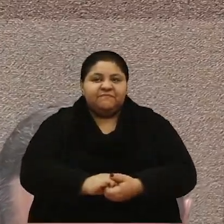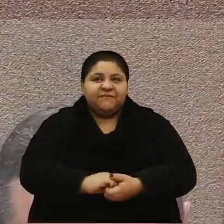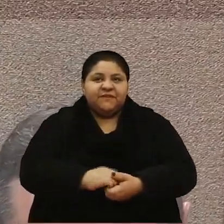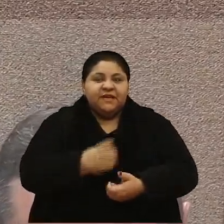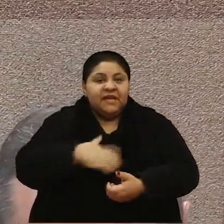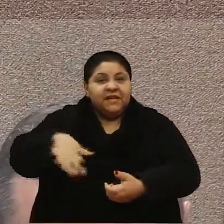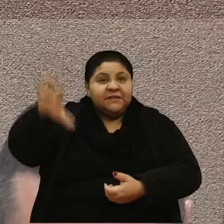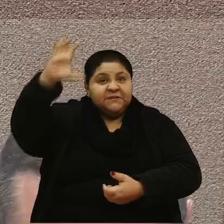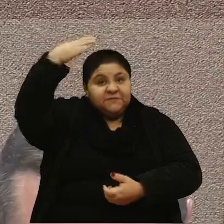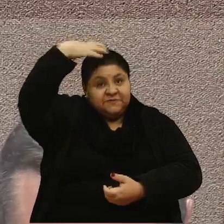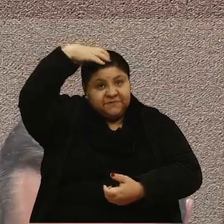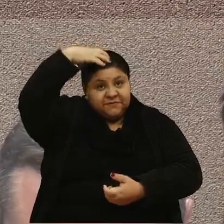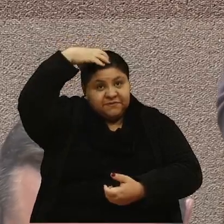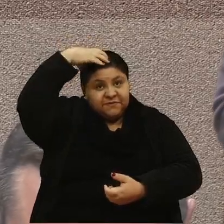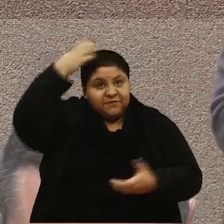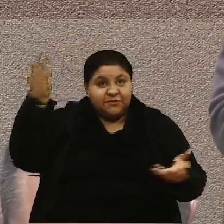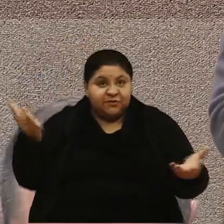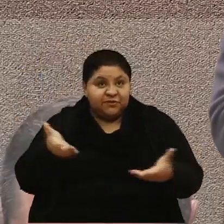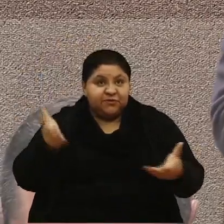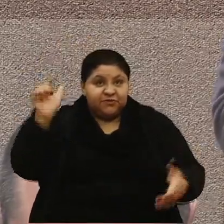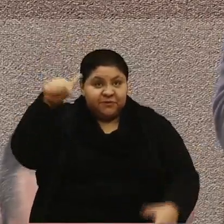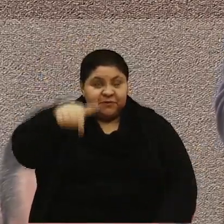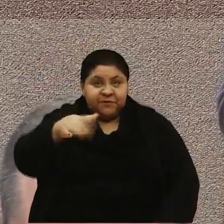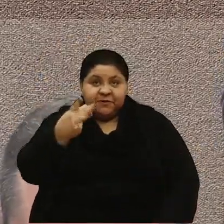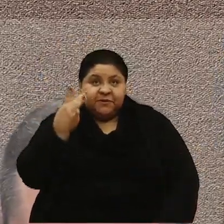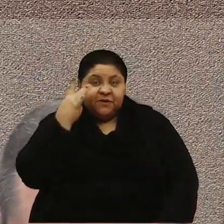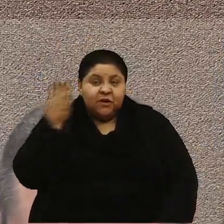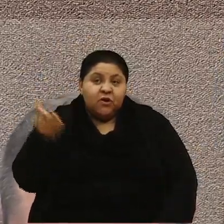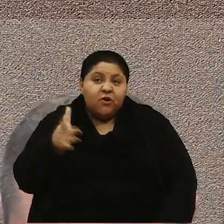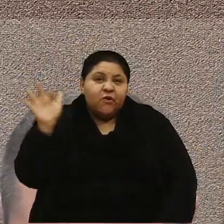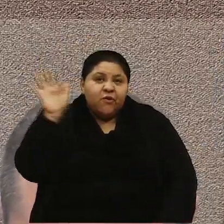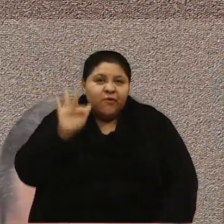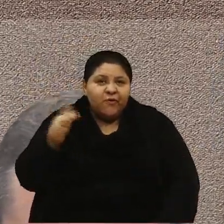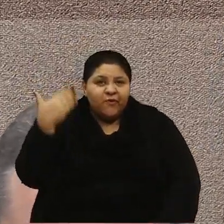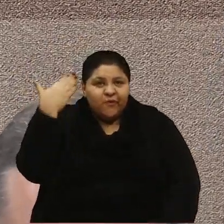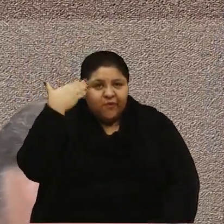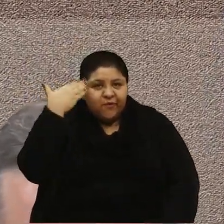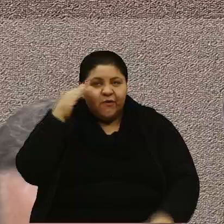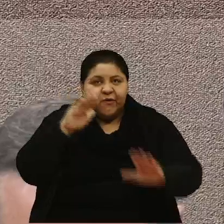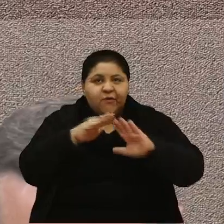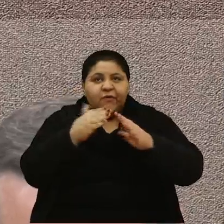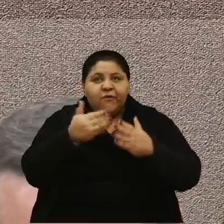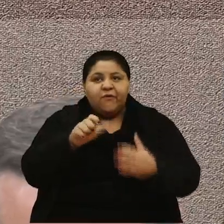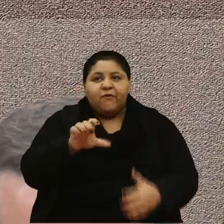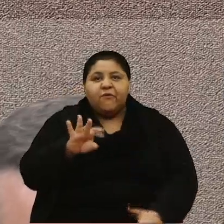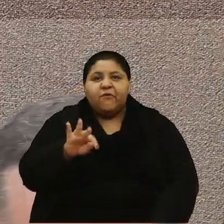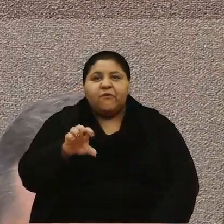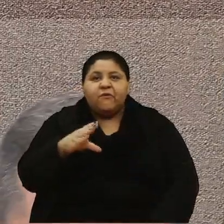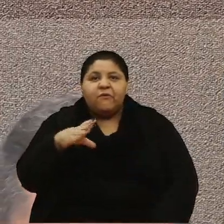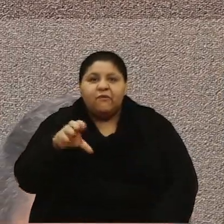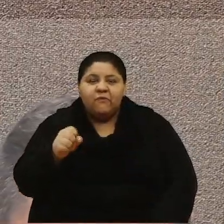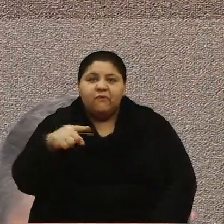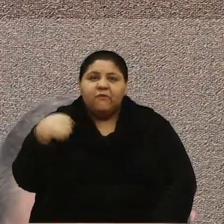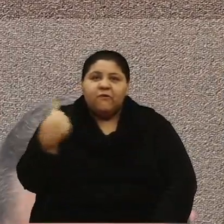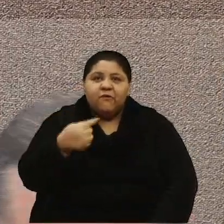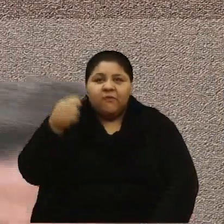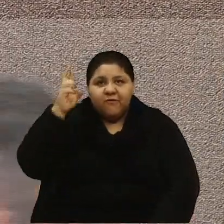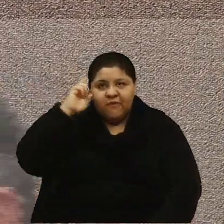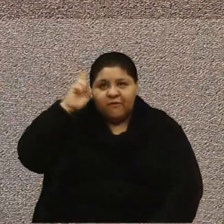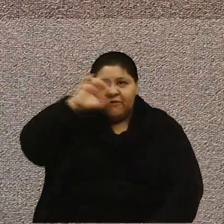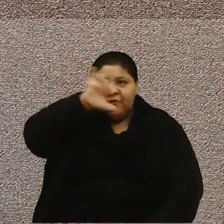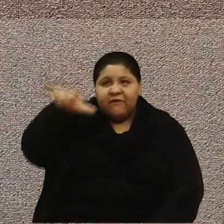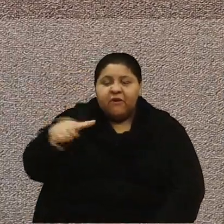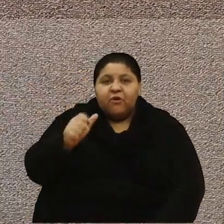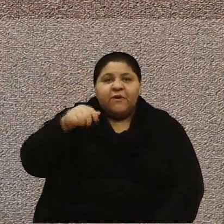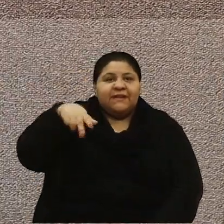aqui. E eu fiquei muito feliz em saber que o Colégio ETECS, aqui com a nossa diretora Janete de